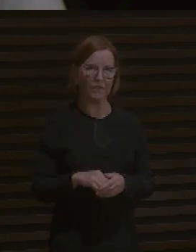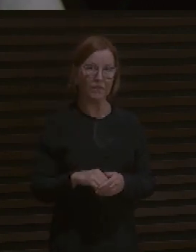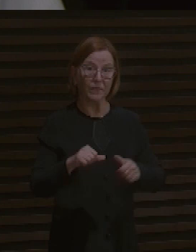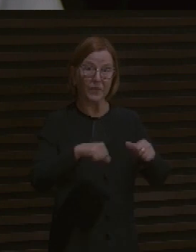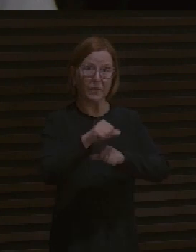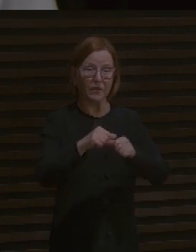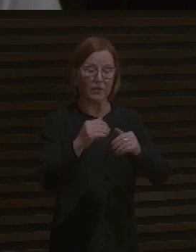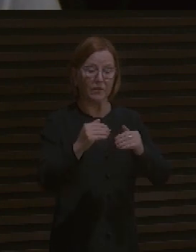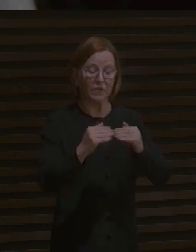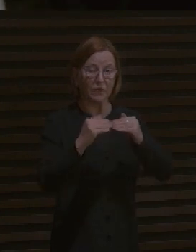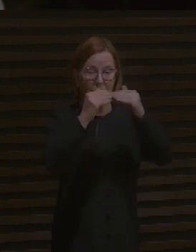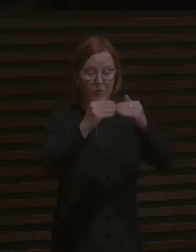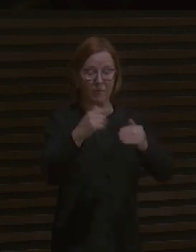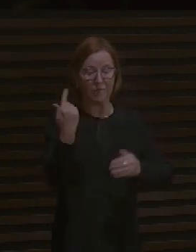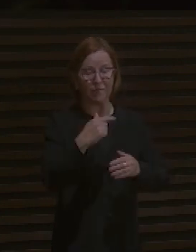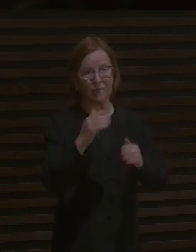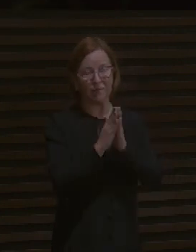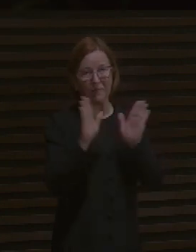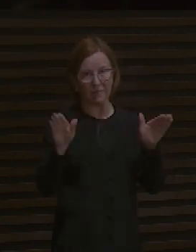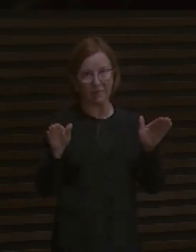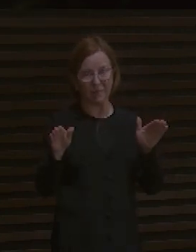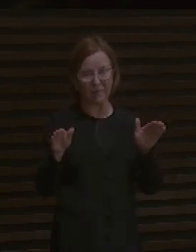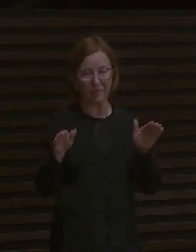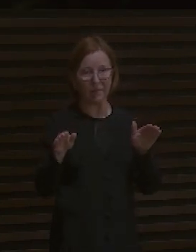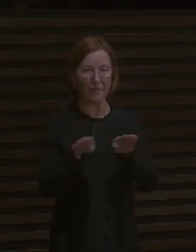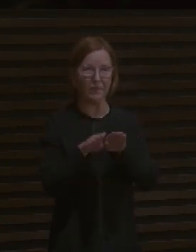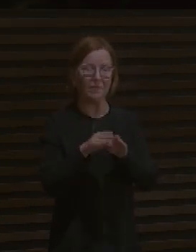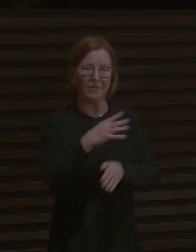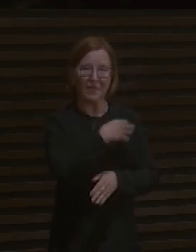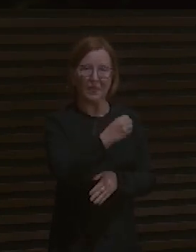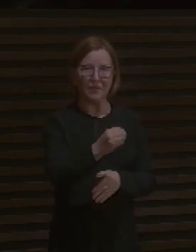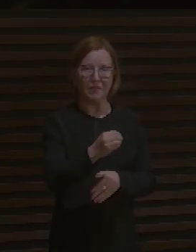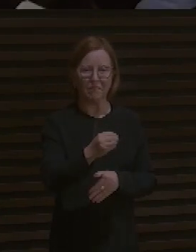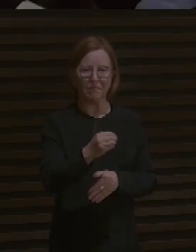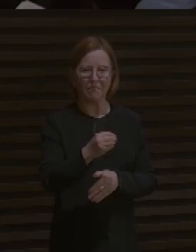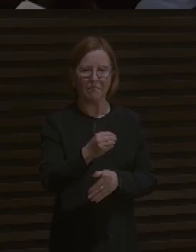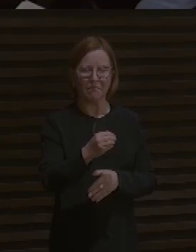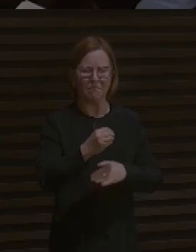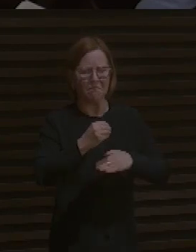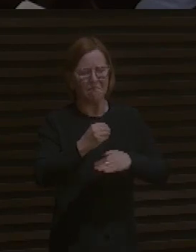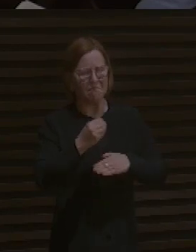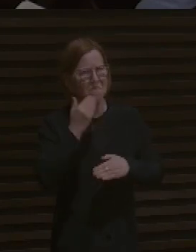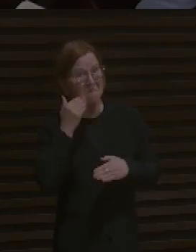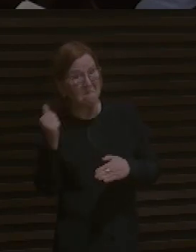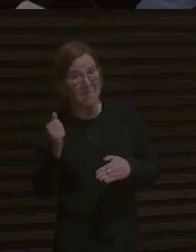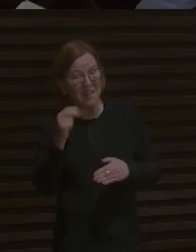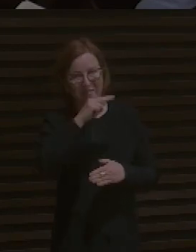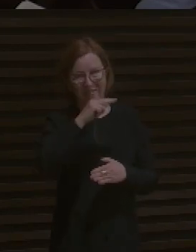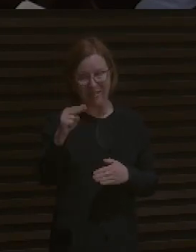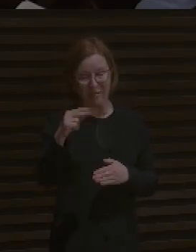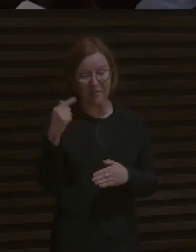tão superior aos anjos, quanto herdou mais excelente nome do que